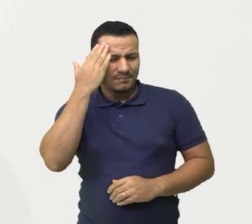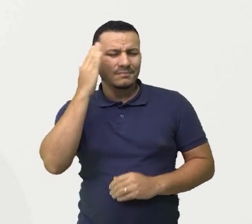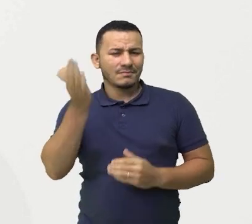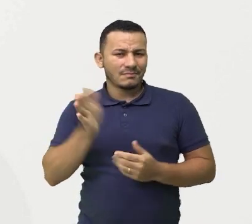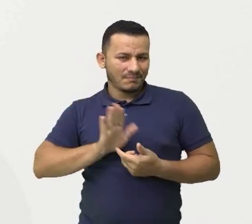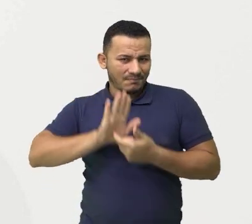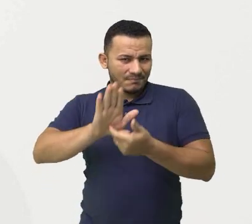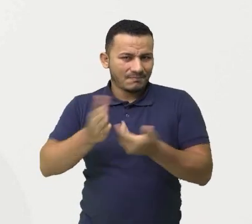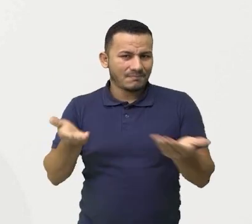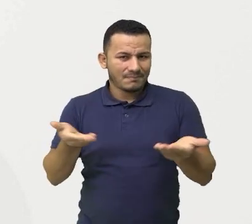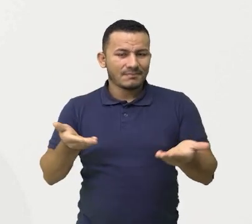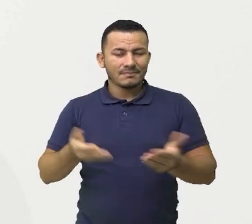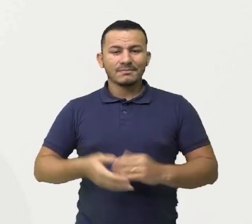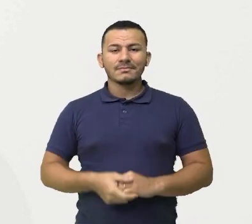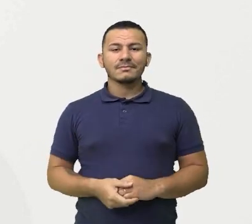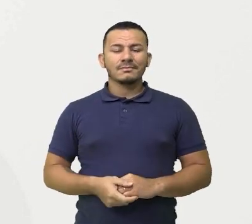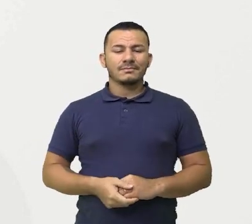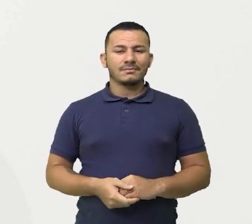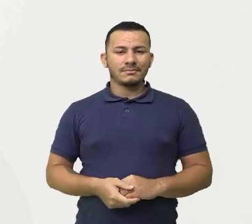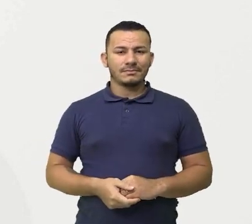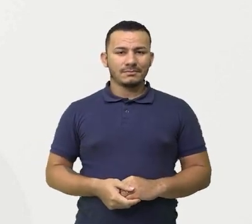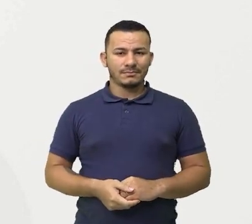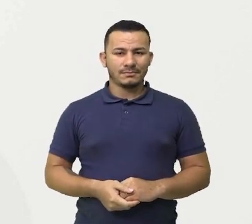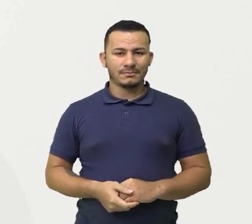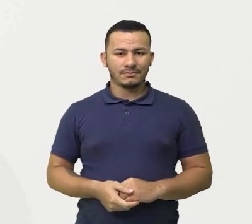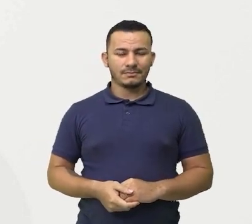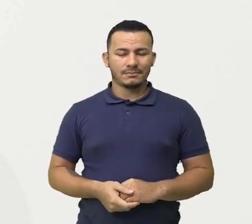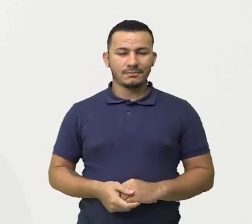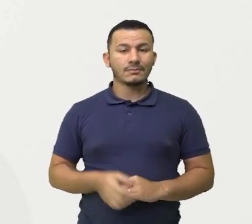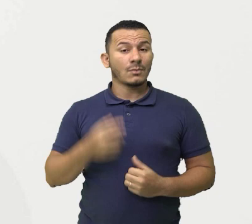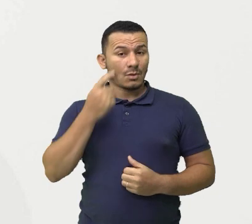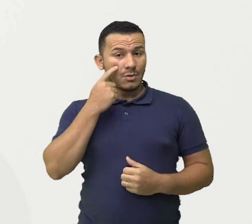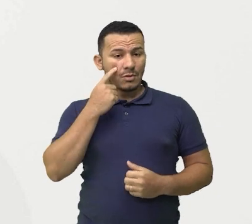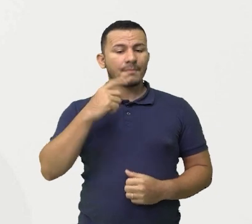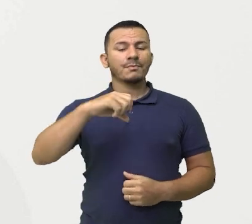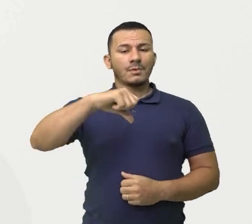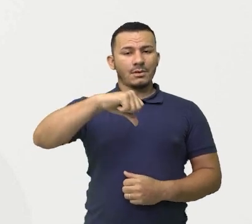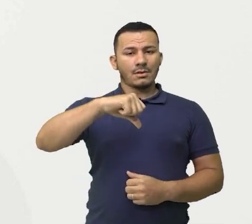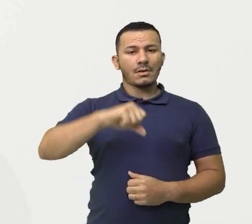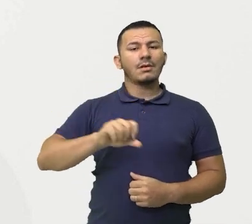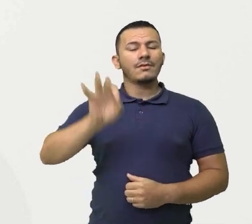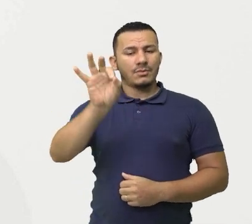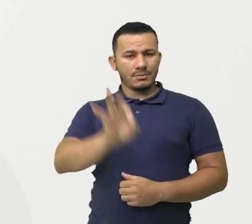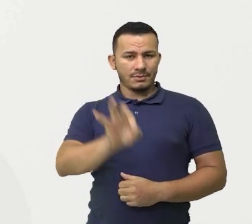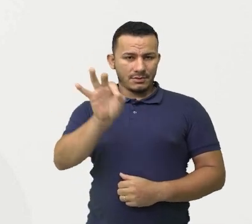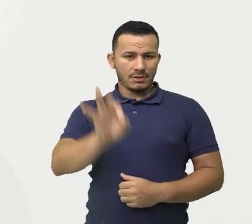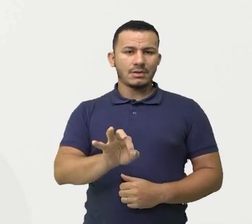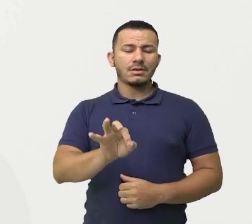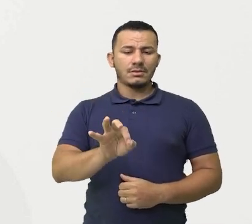várias vezes na nossa aula de hoje. Olha o que a gente vai fazer. A gente vai calcular, ó, 9%